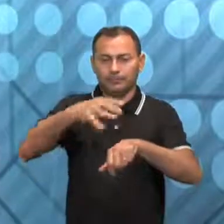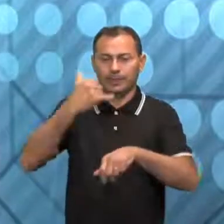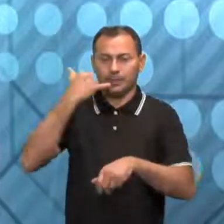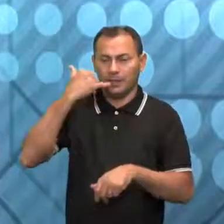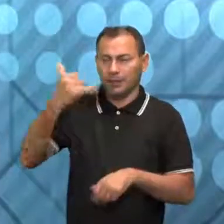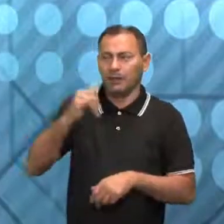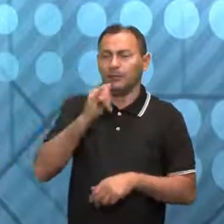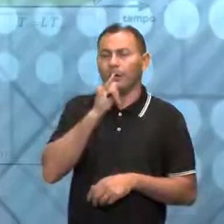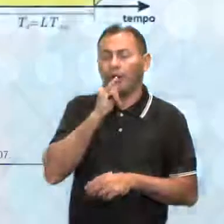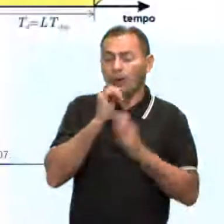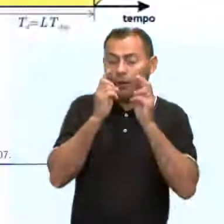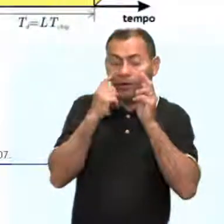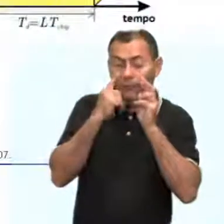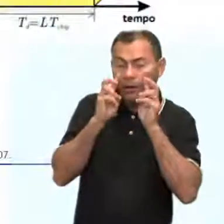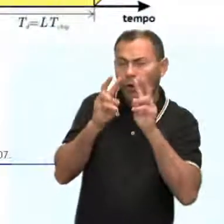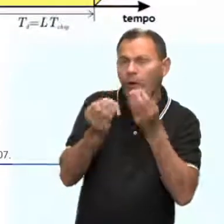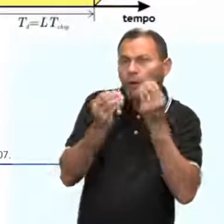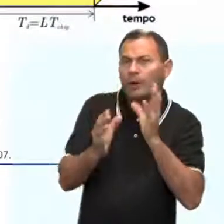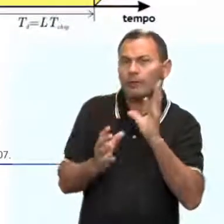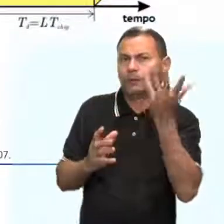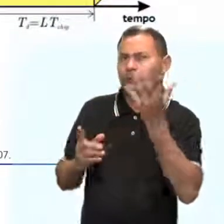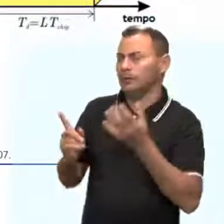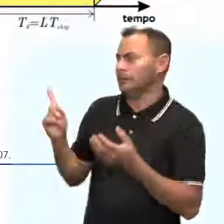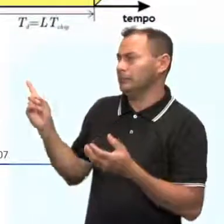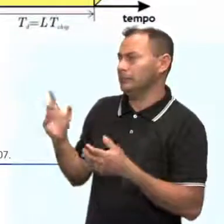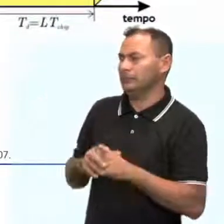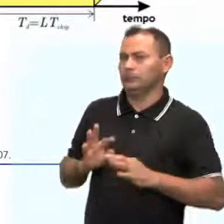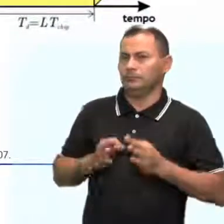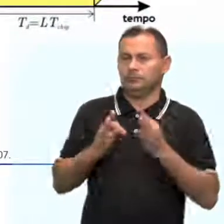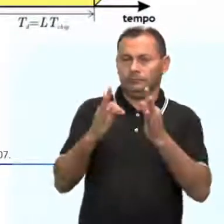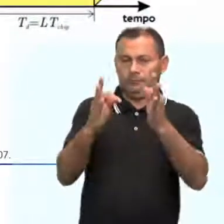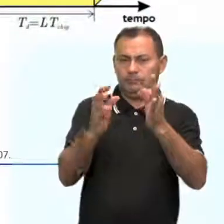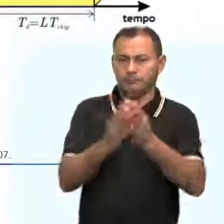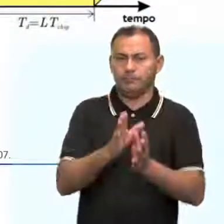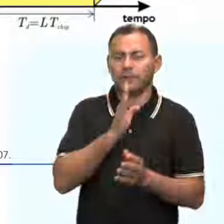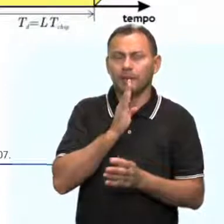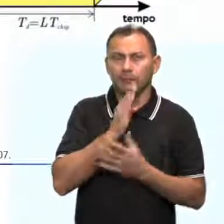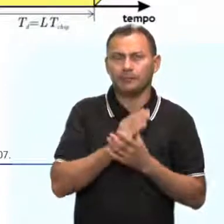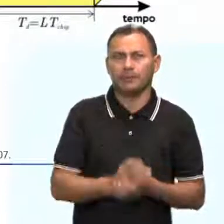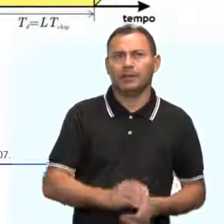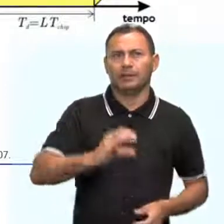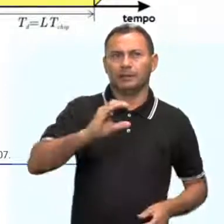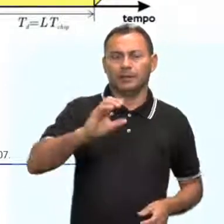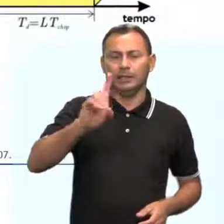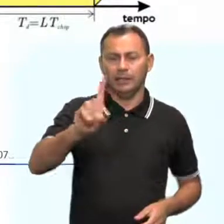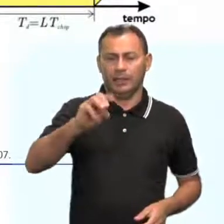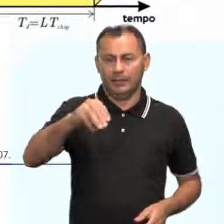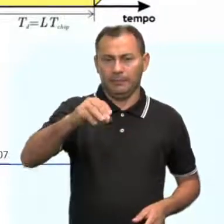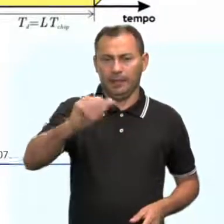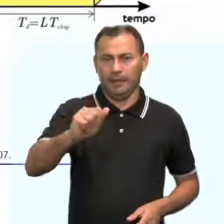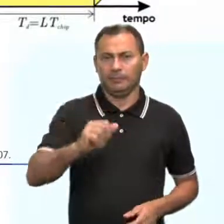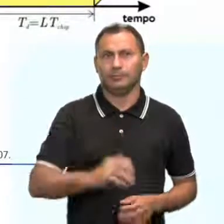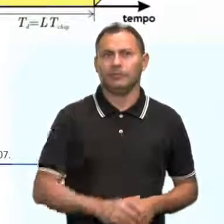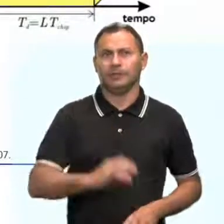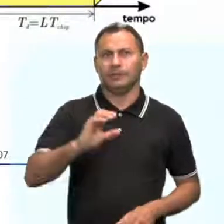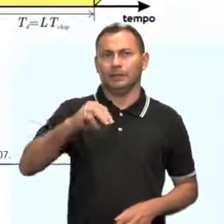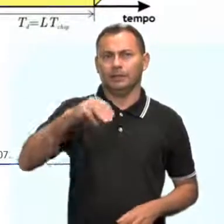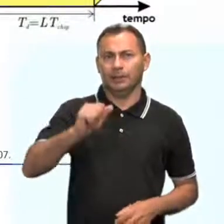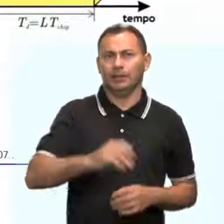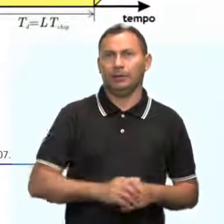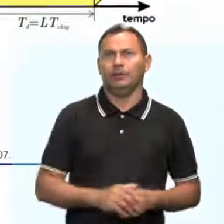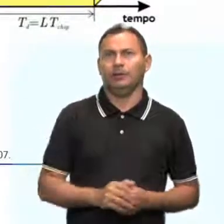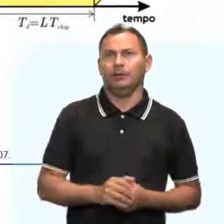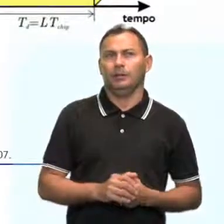por exemplo. Então vamos observar aqui no slide como que funciona essa tecnologia chamada CDMA. CDMA vem